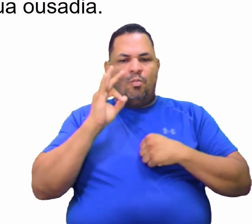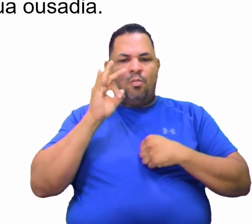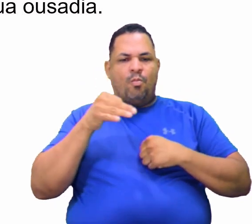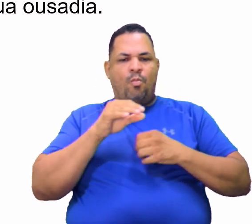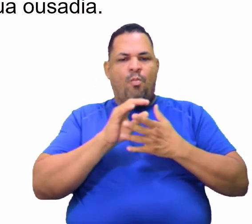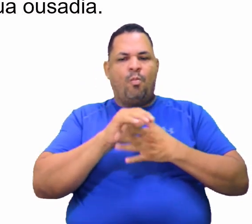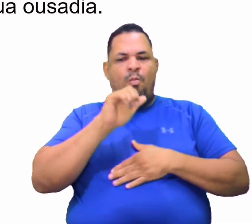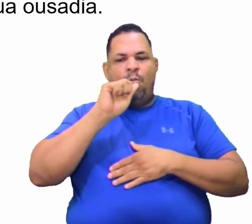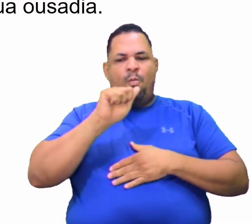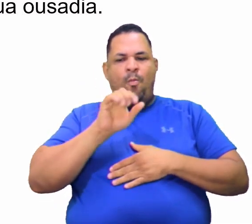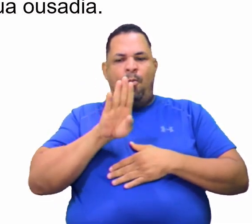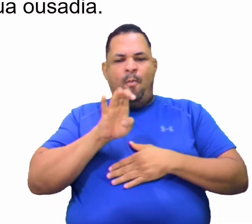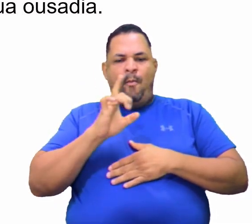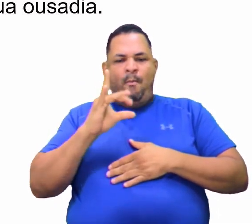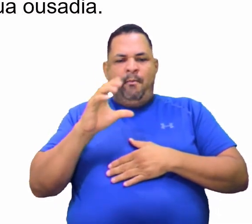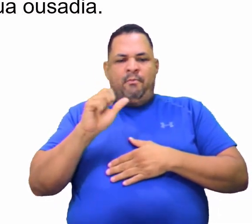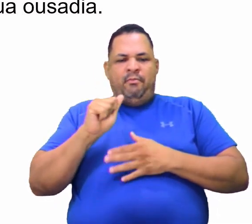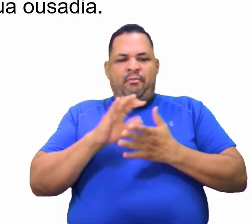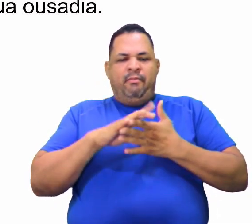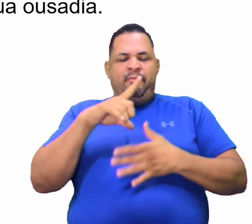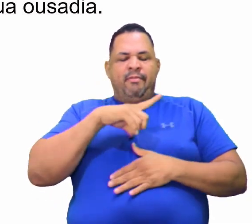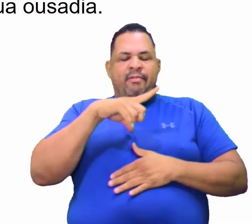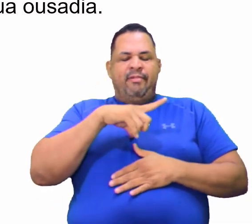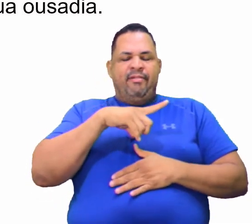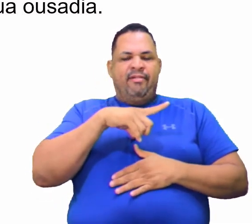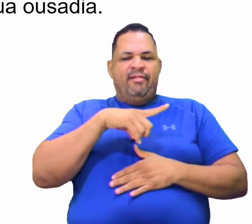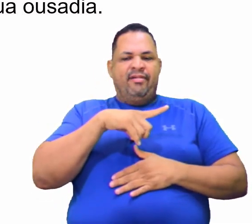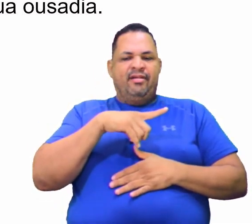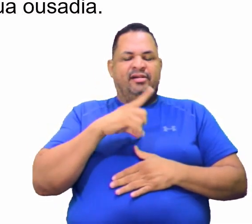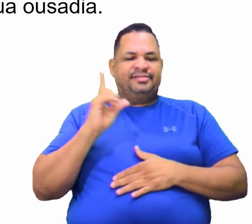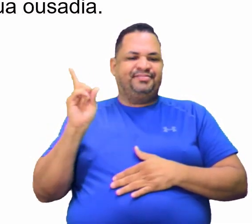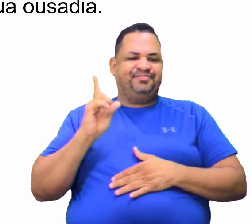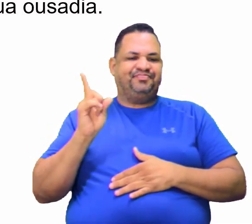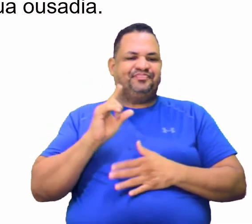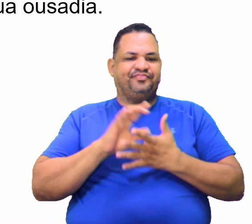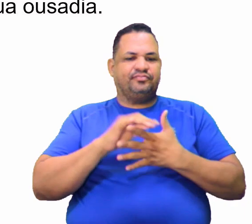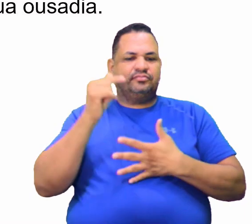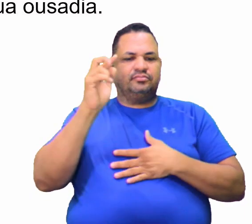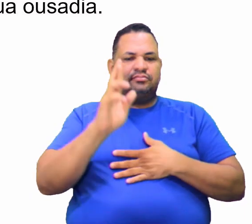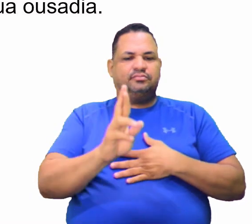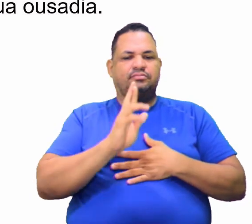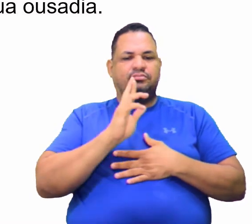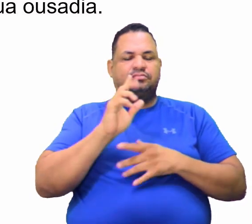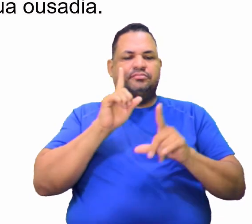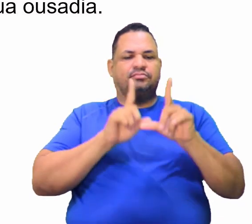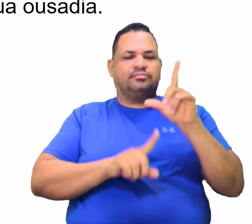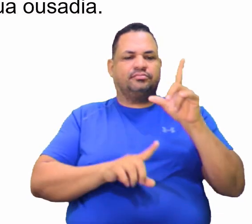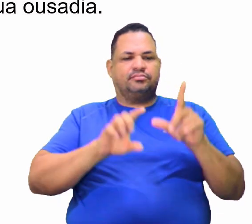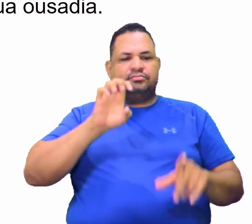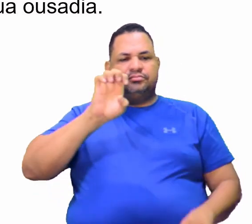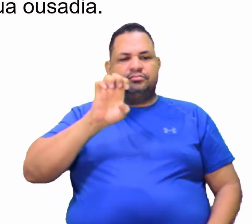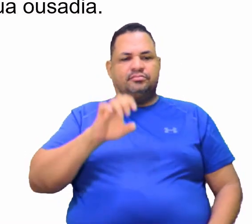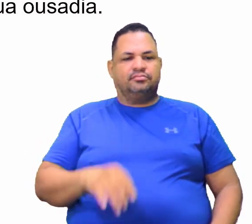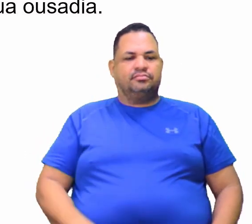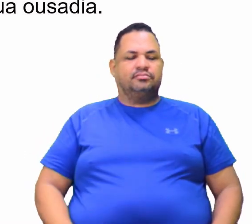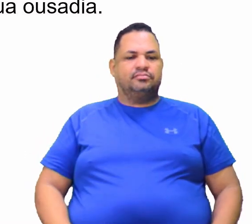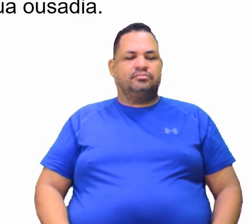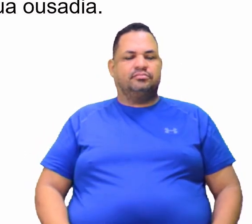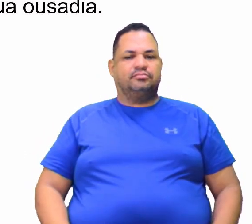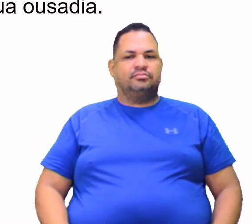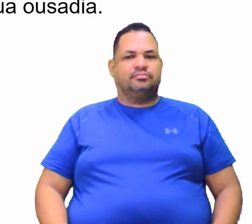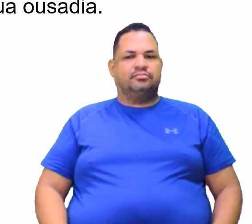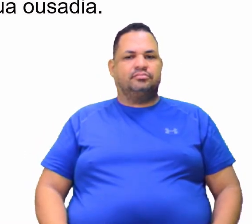C, D ou E. Nós temos aqui, né, o gabarito é a letra E, né? O